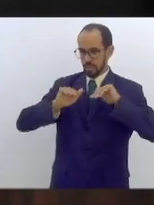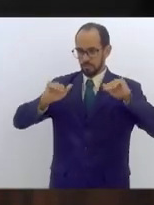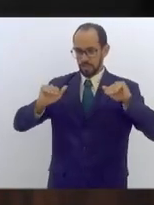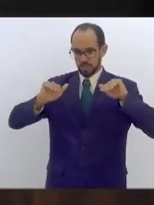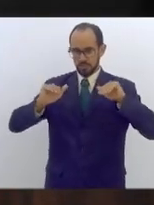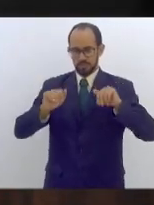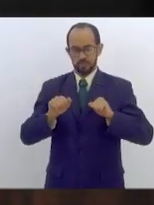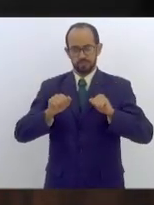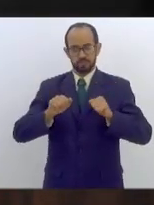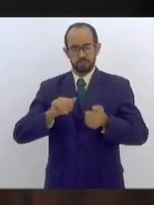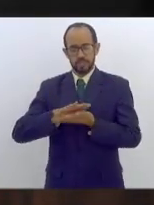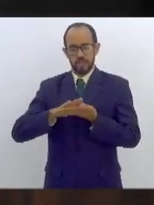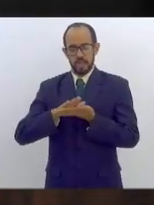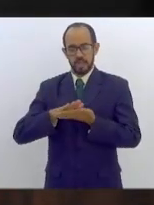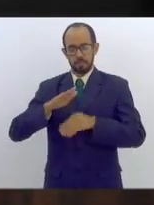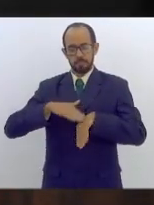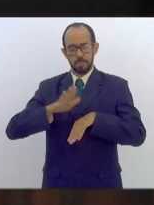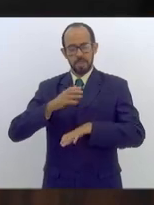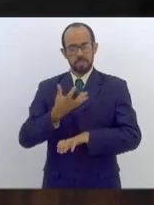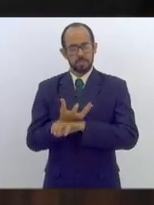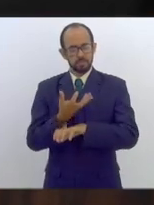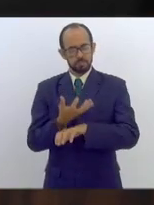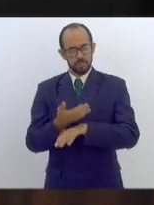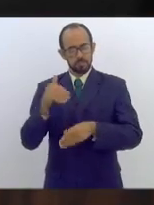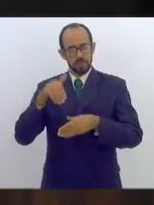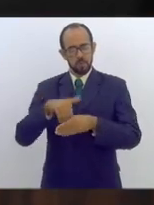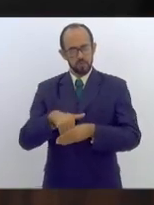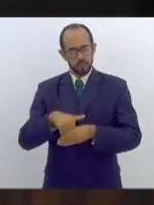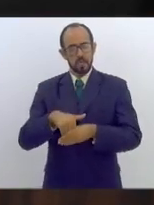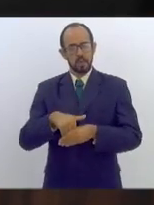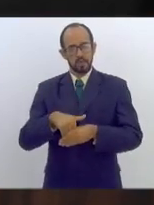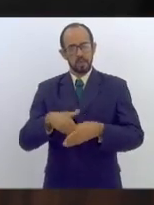Nada mais havendo a tratar na primeira sessão extraordinária do dia,